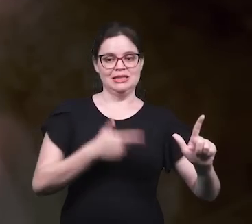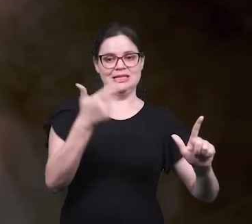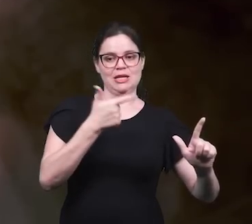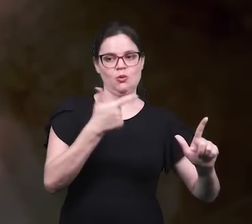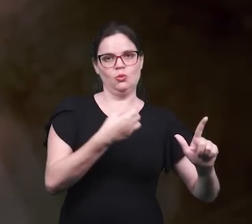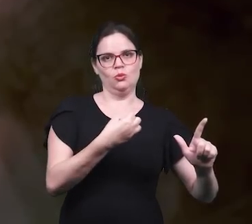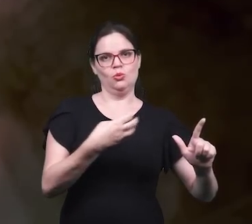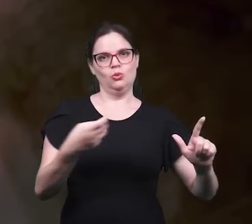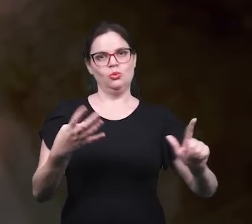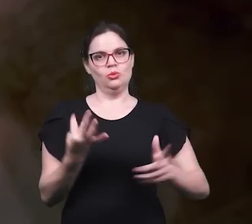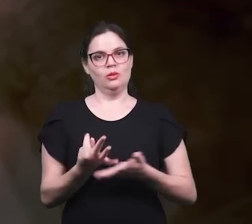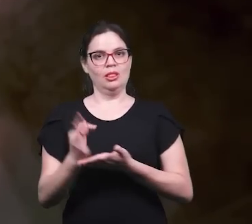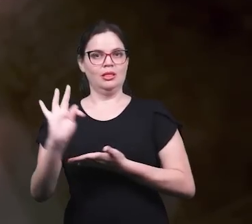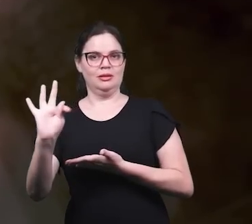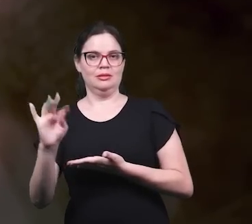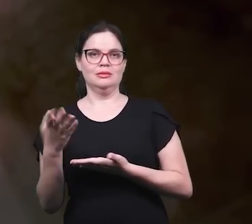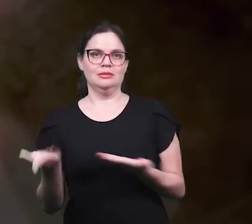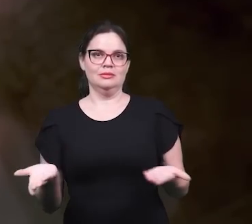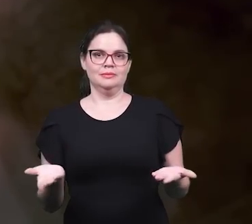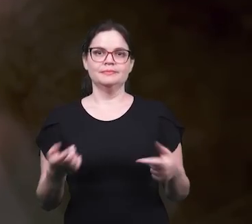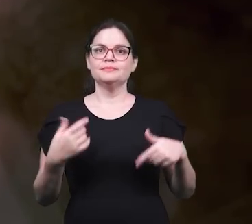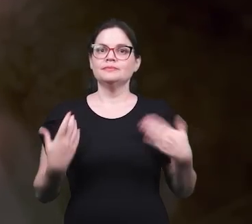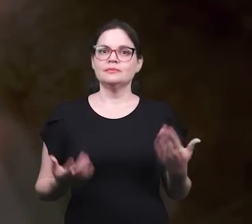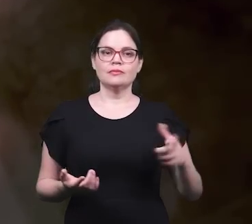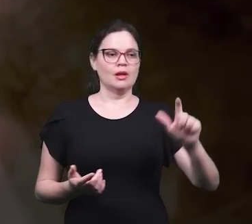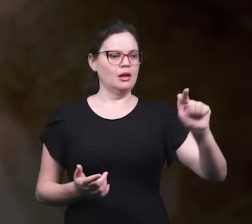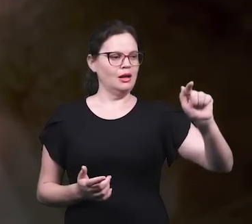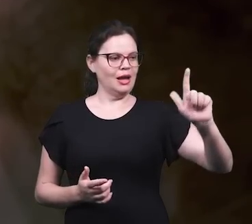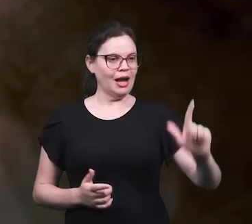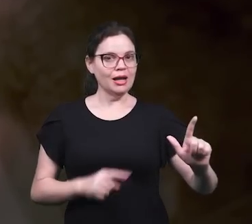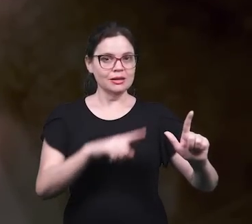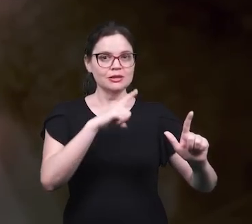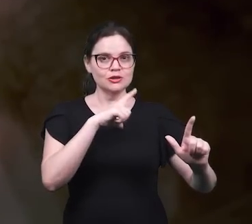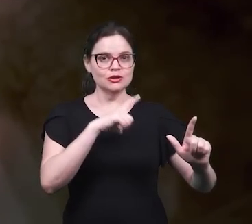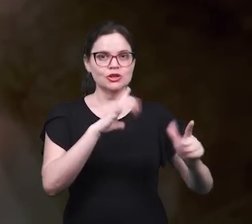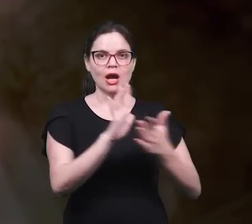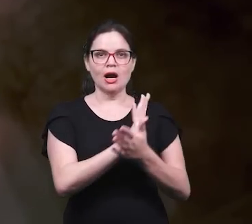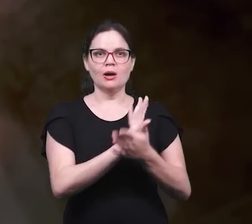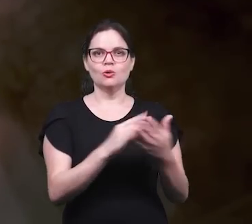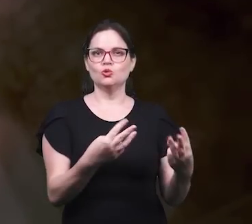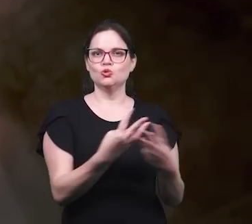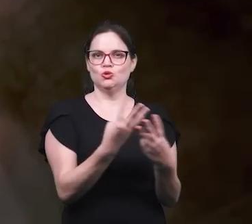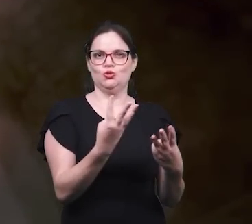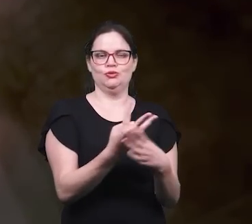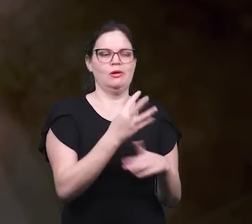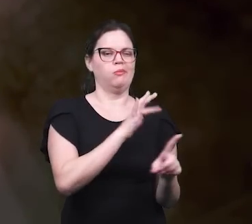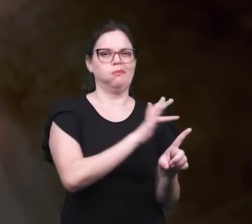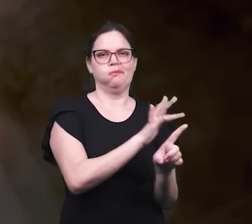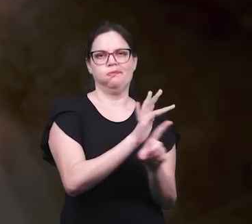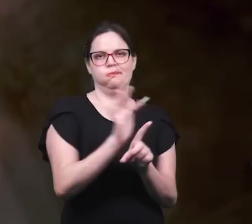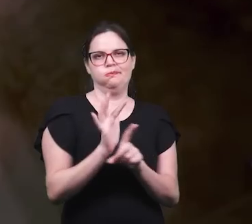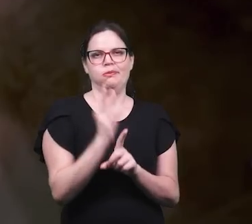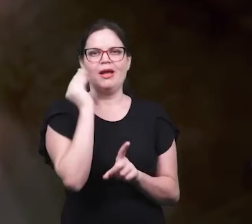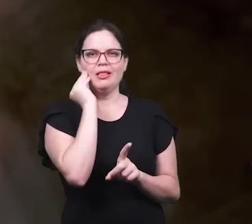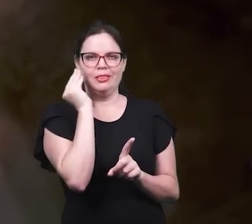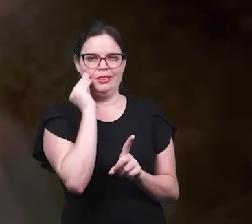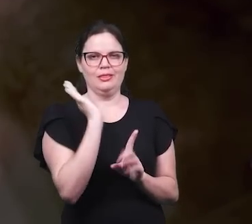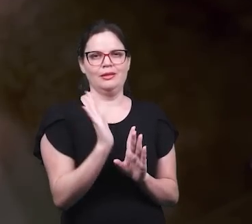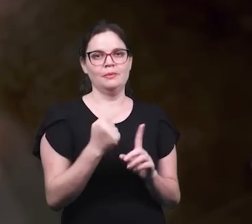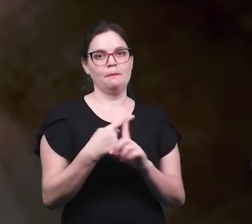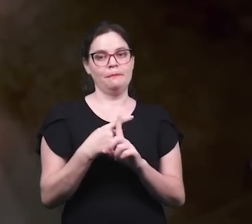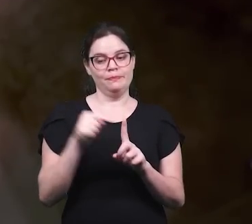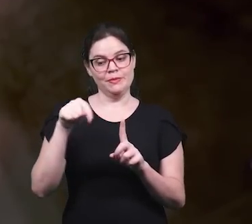Gálatas, meio que os cristãos judaizantes deram uma interferida lá, né? Mas